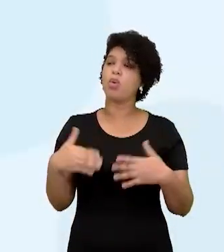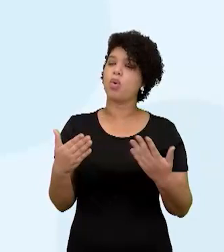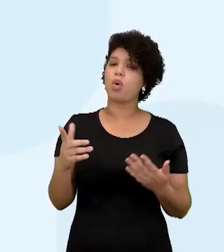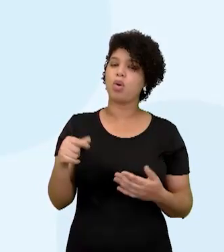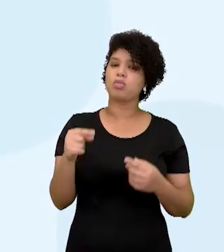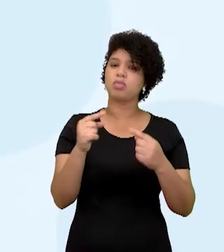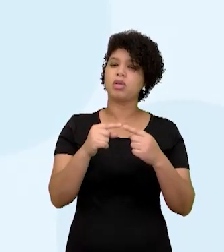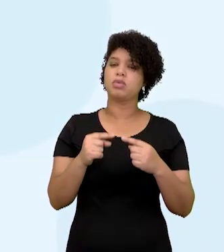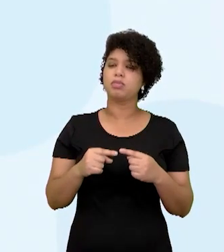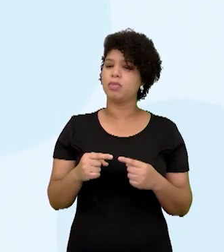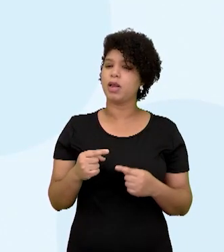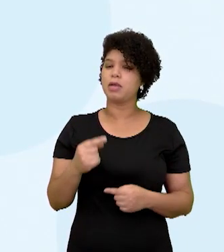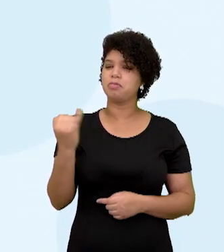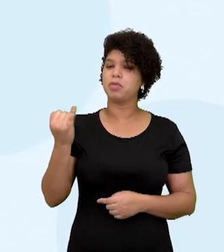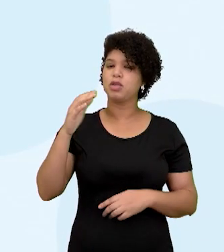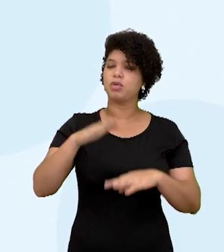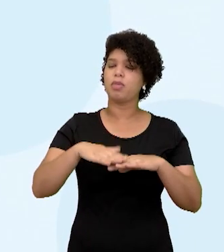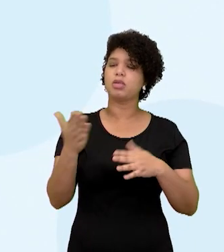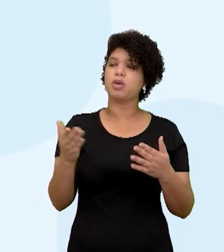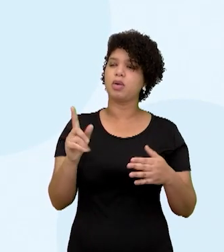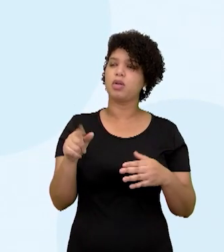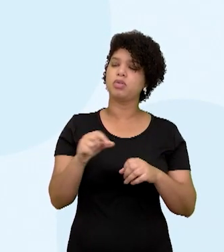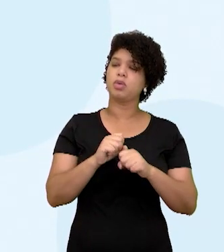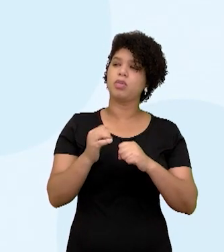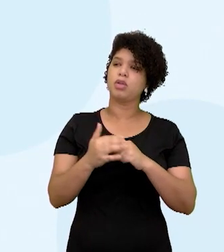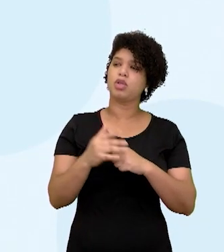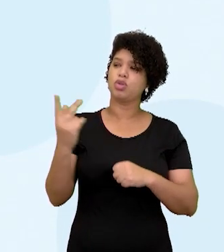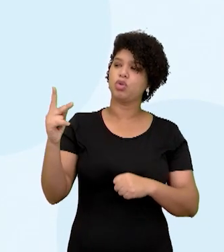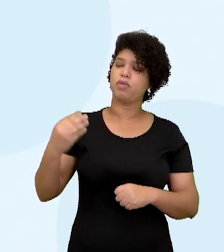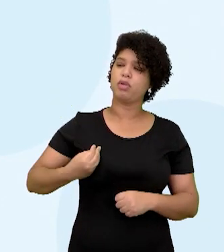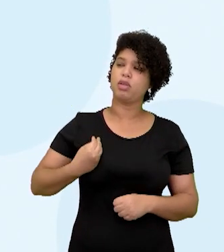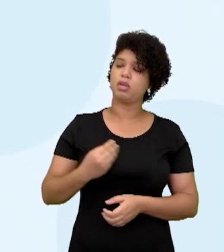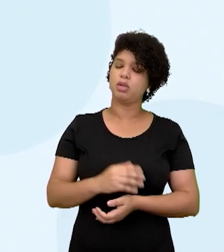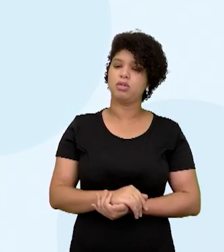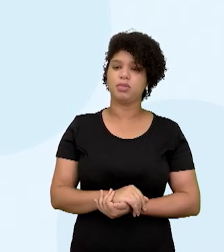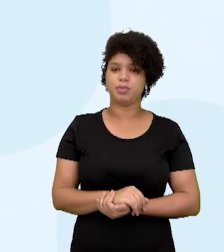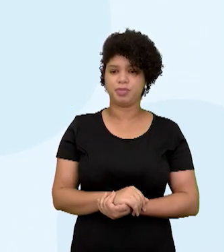acha que mais brilhou aqui dentro do seu momento?